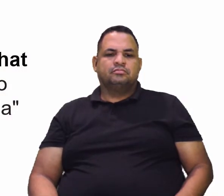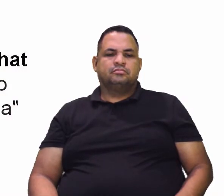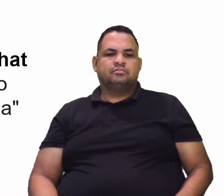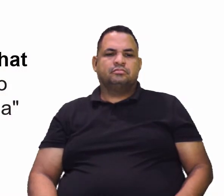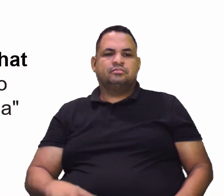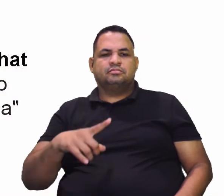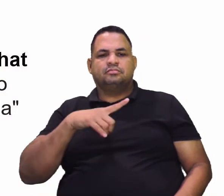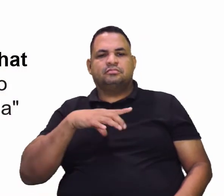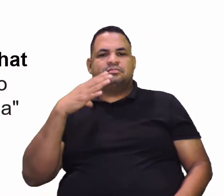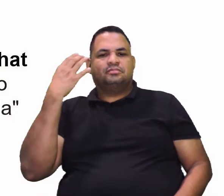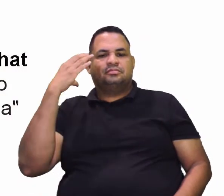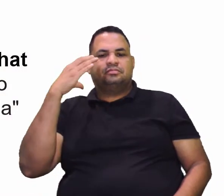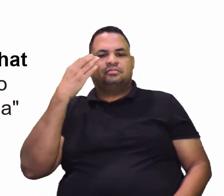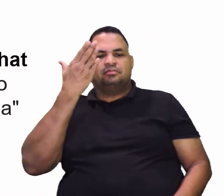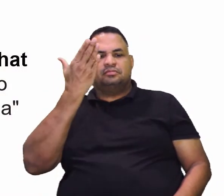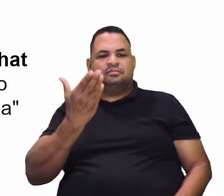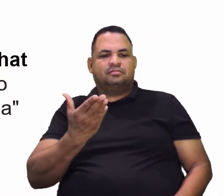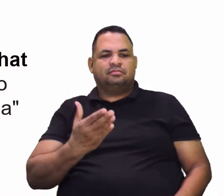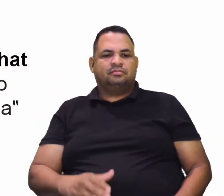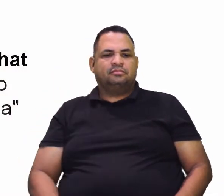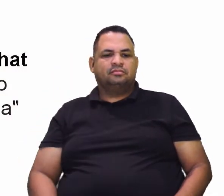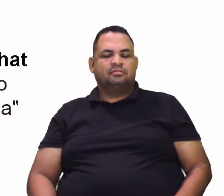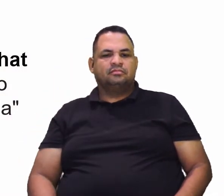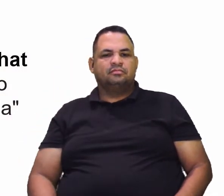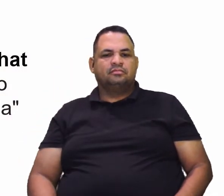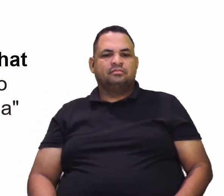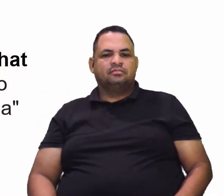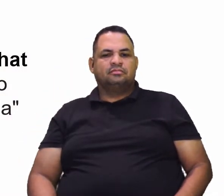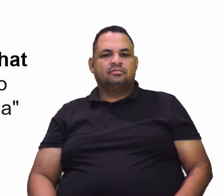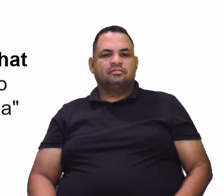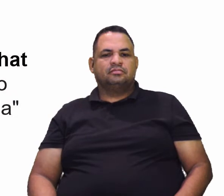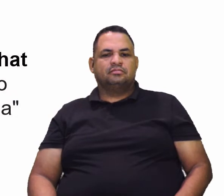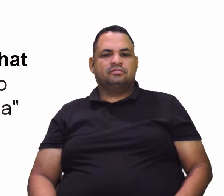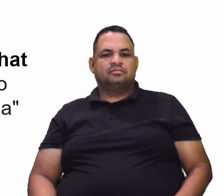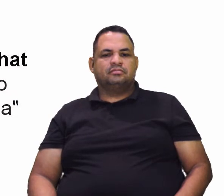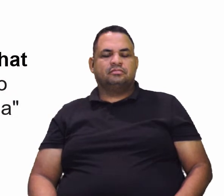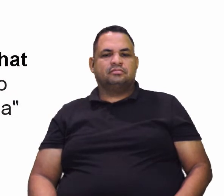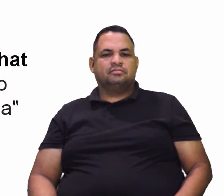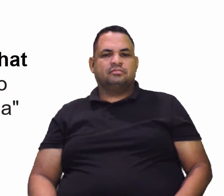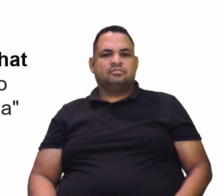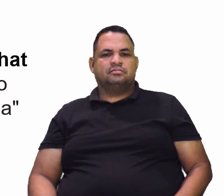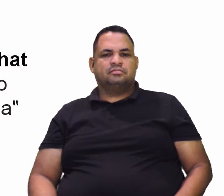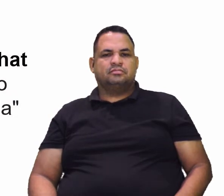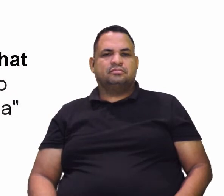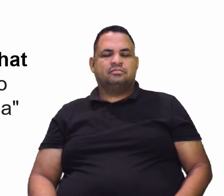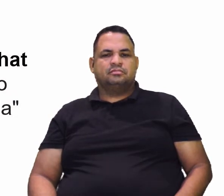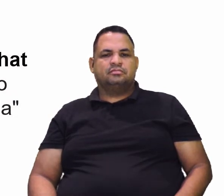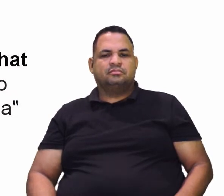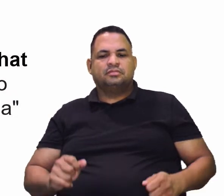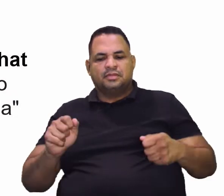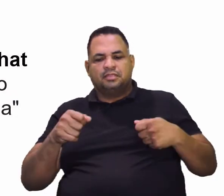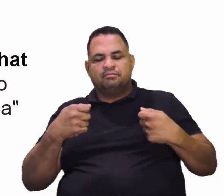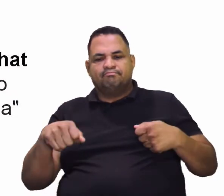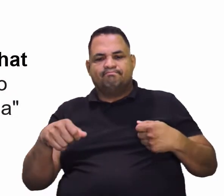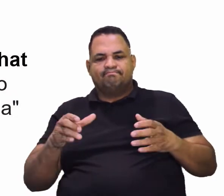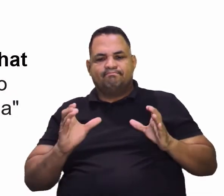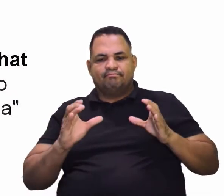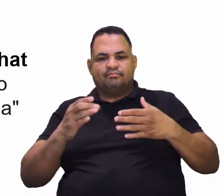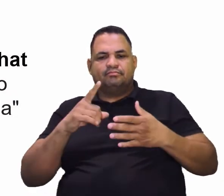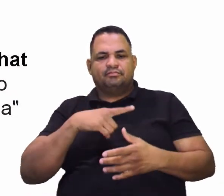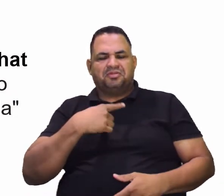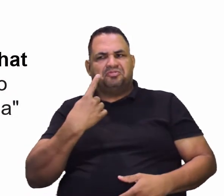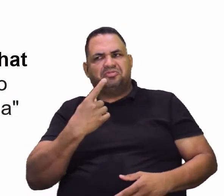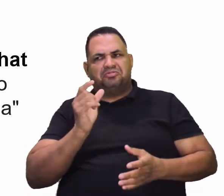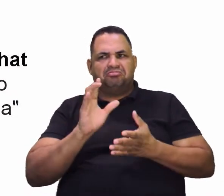uma música dos Beatles, inclusive. O gênero musical deles era rock. A banda não existe mais. Deve ter um ou